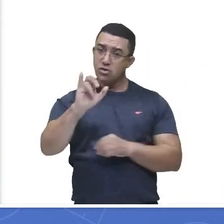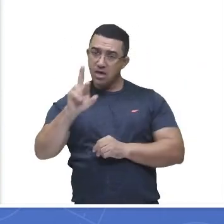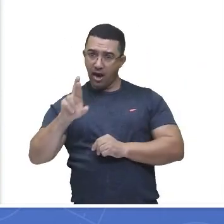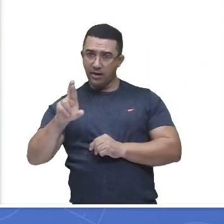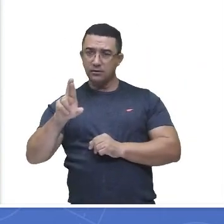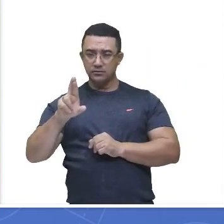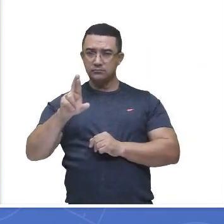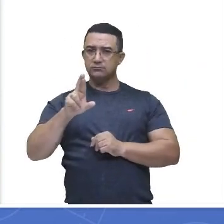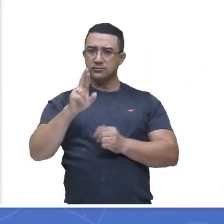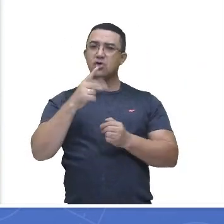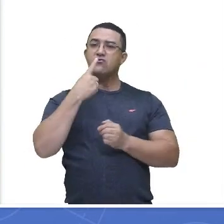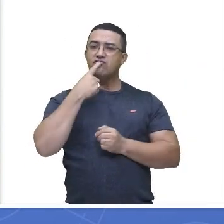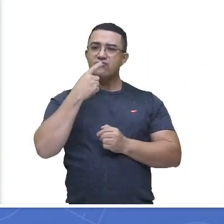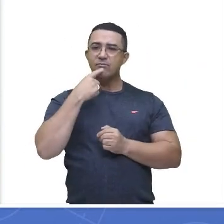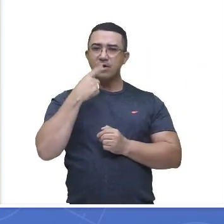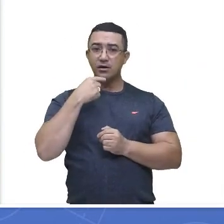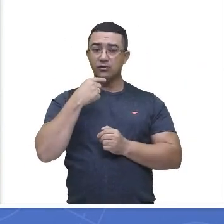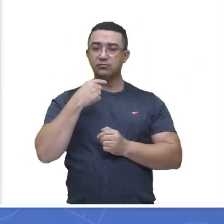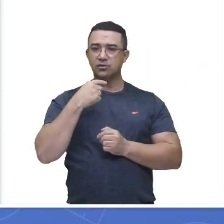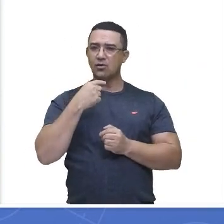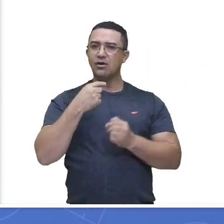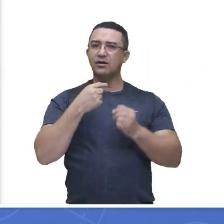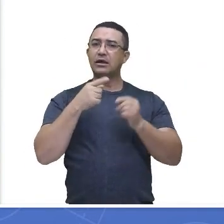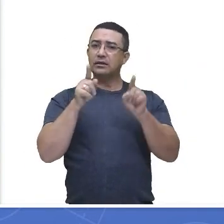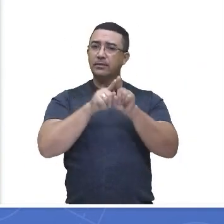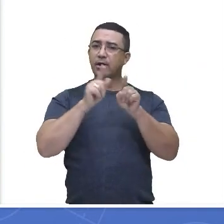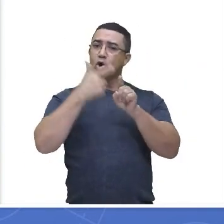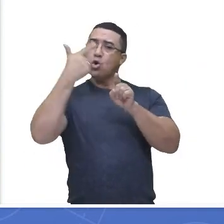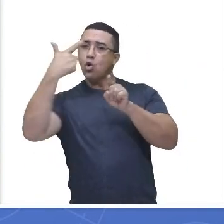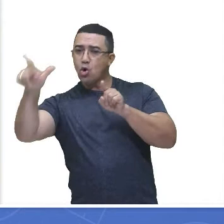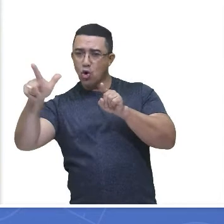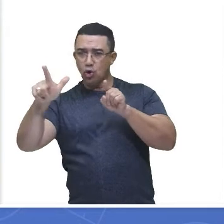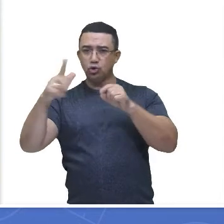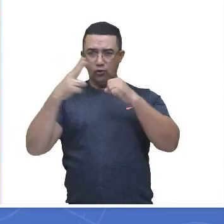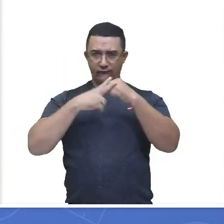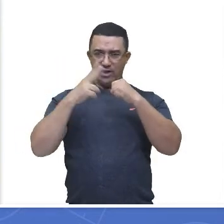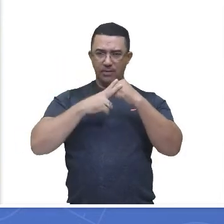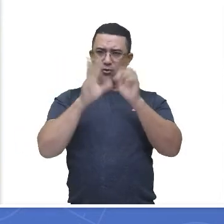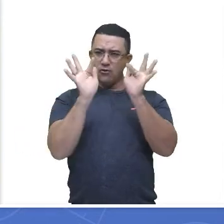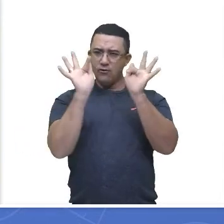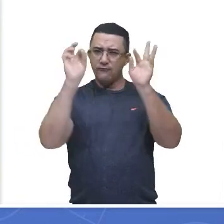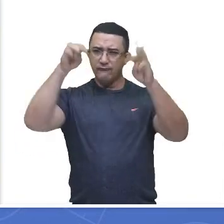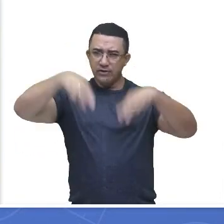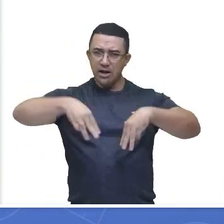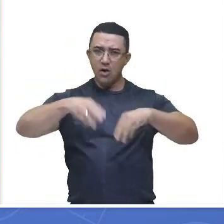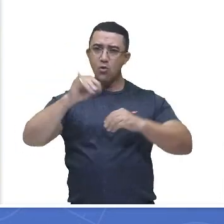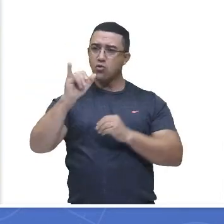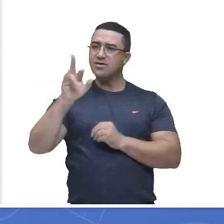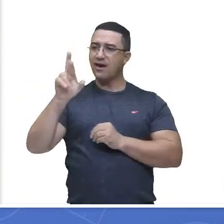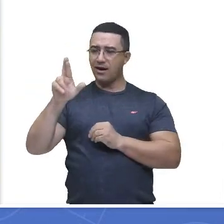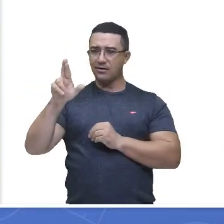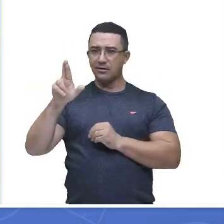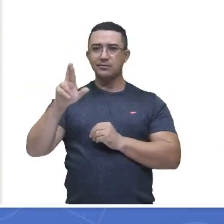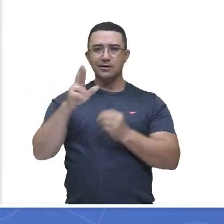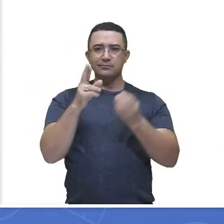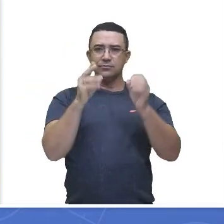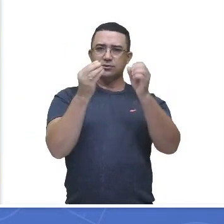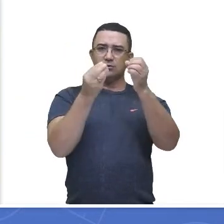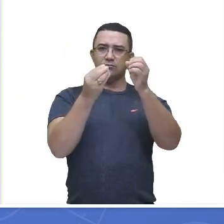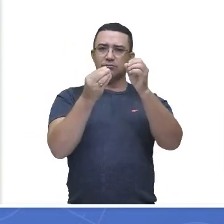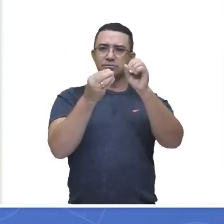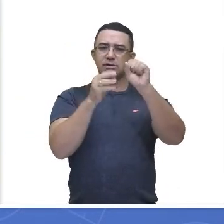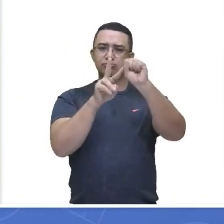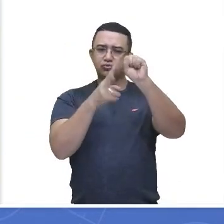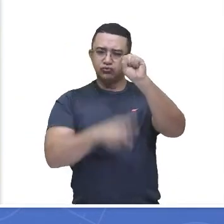olha que bacana, para facilitar muito mais a vida de vocês. Eu não sei se vocês observaram, mas essas mesmas desinências nós utilizamos